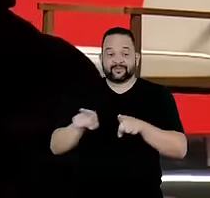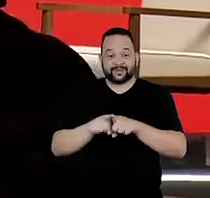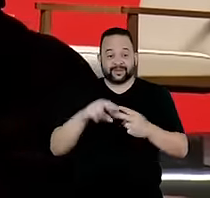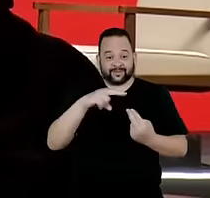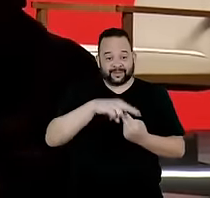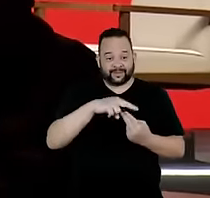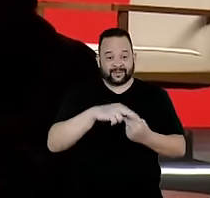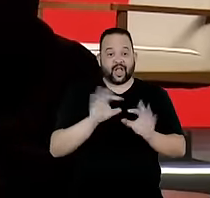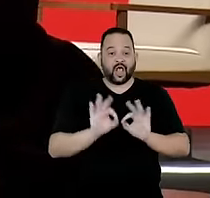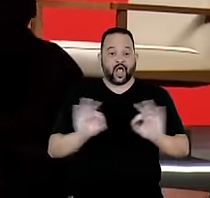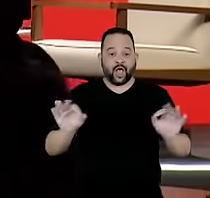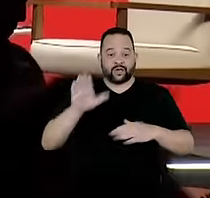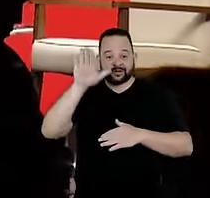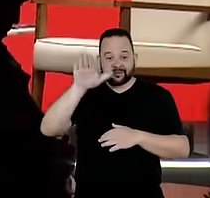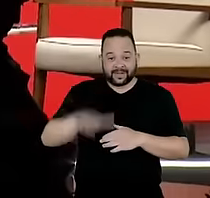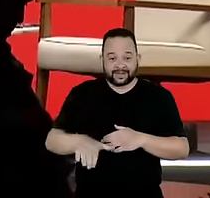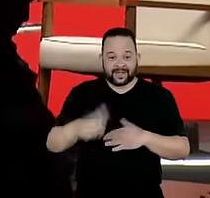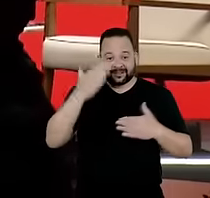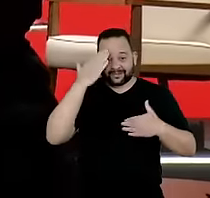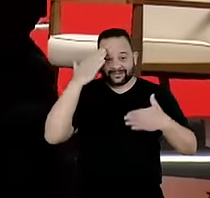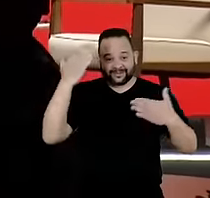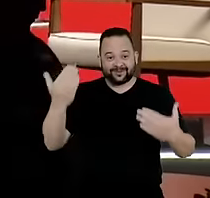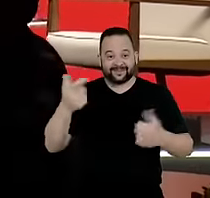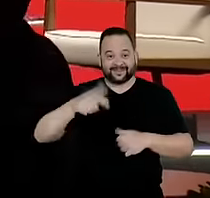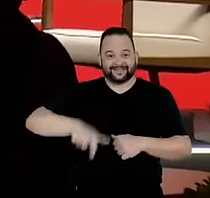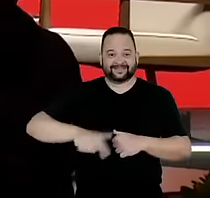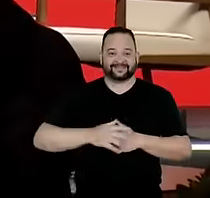vocês e muito obrigada mais uma